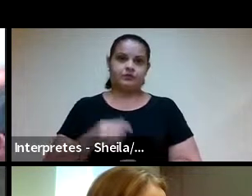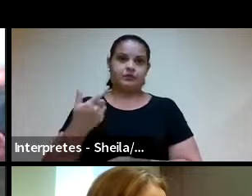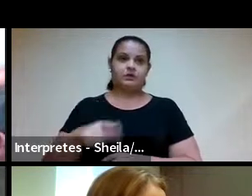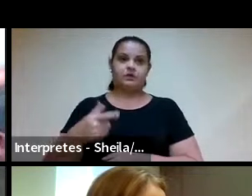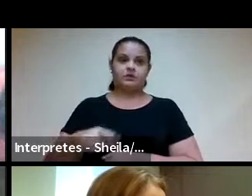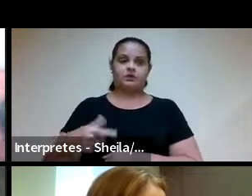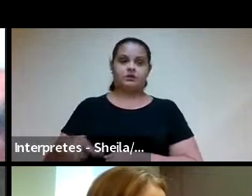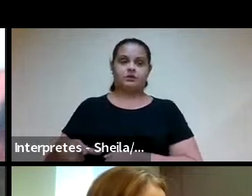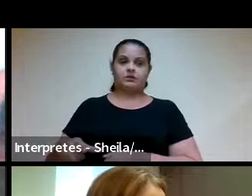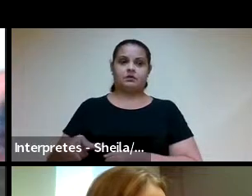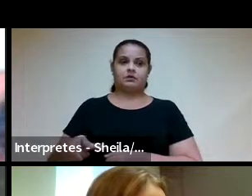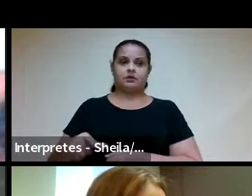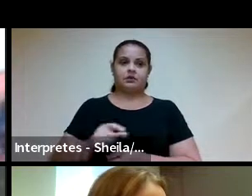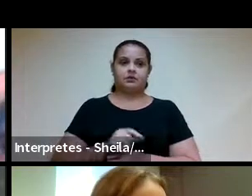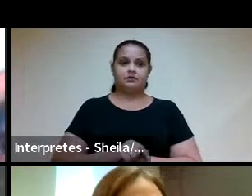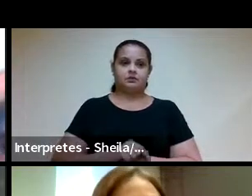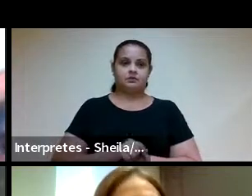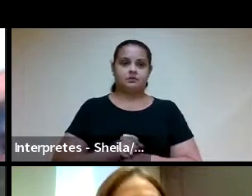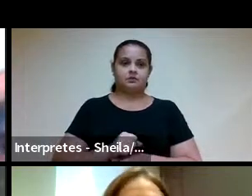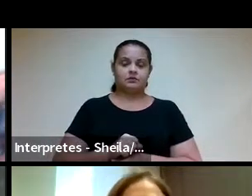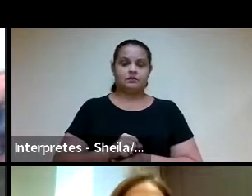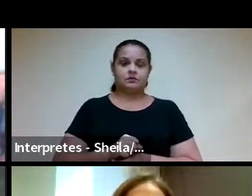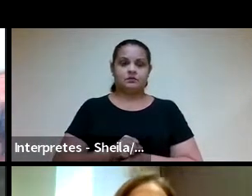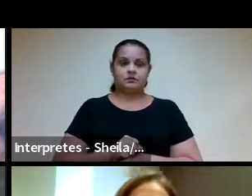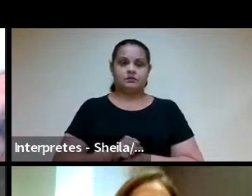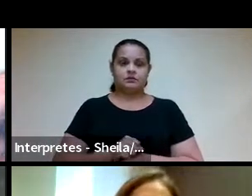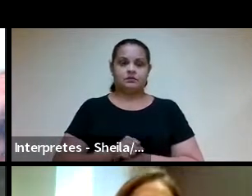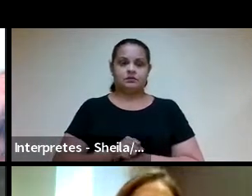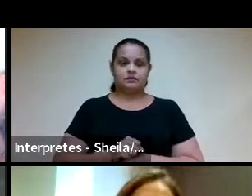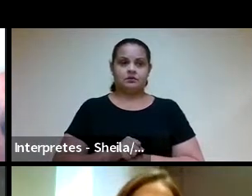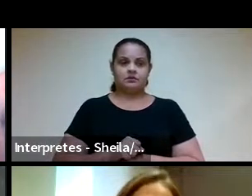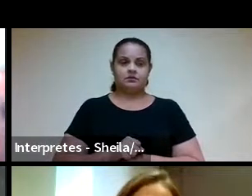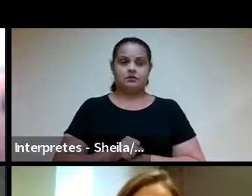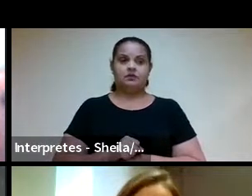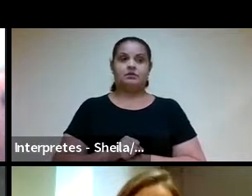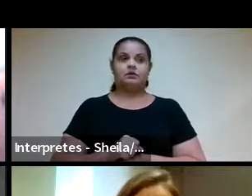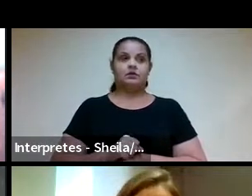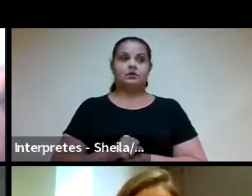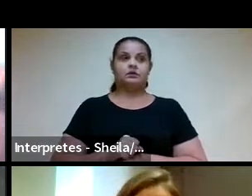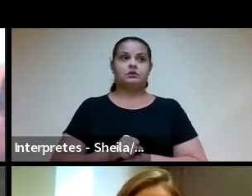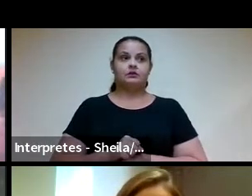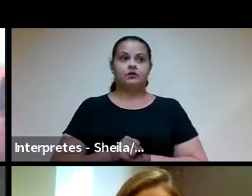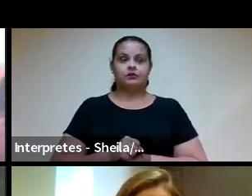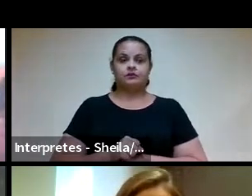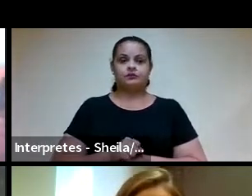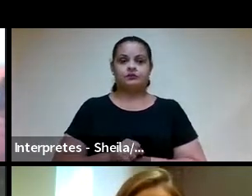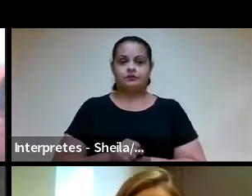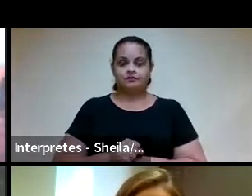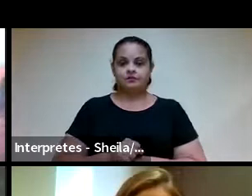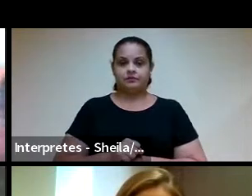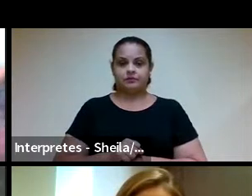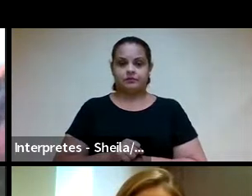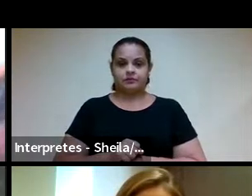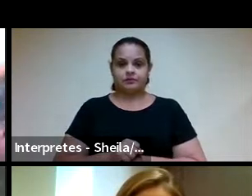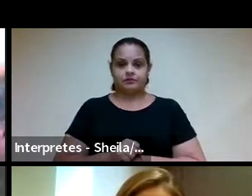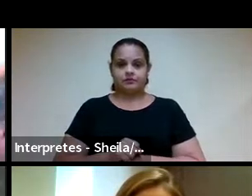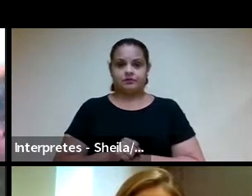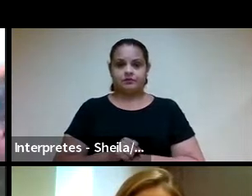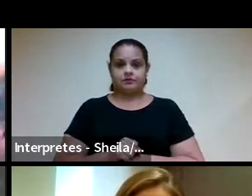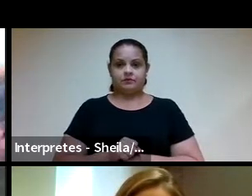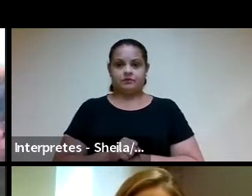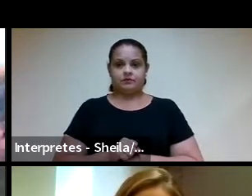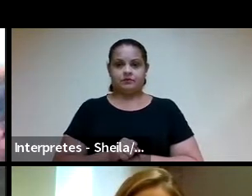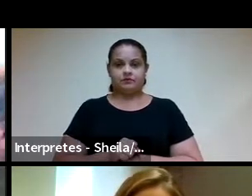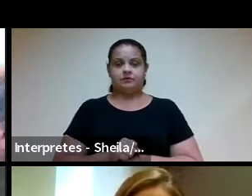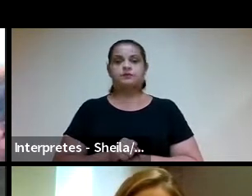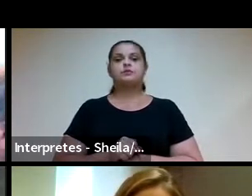não há, no presente caso, uma hipótese de inelegibilidade constitucional prevista no parágrafo 7.